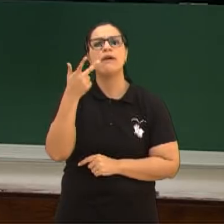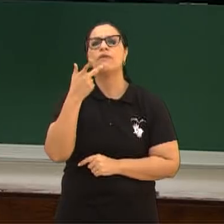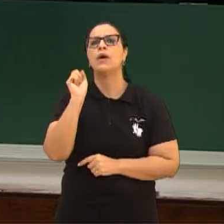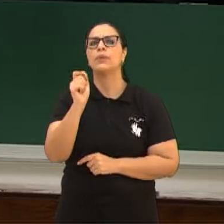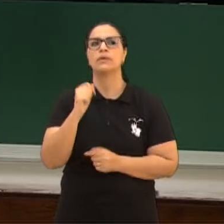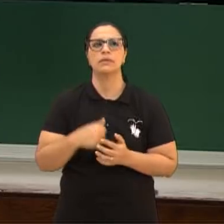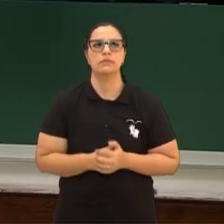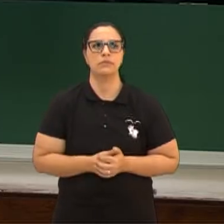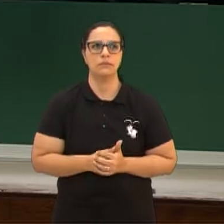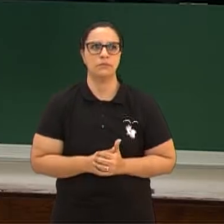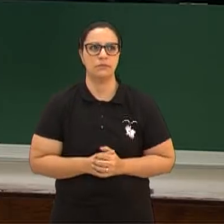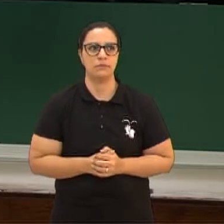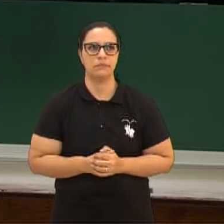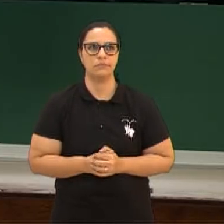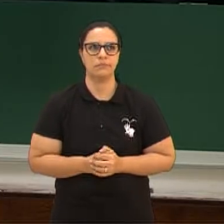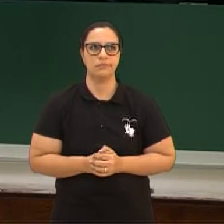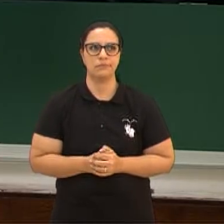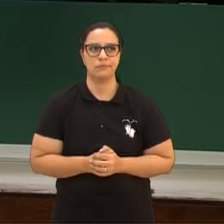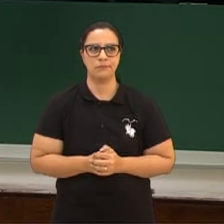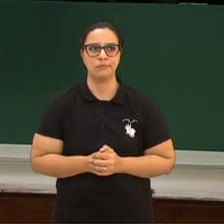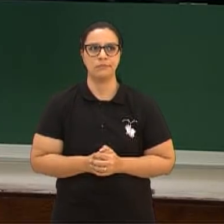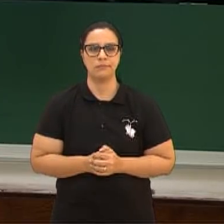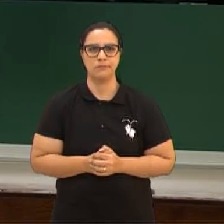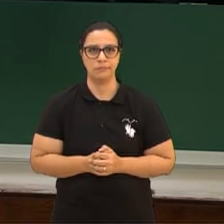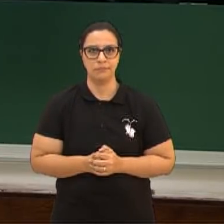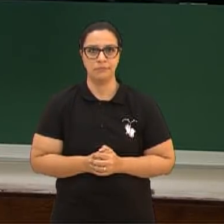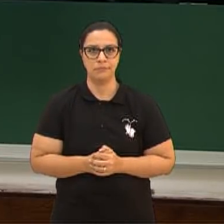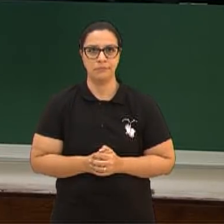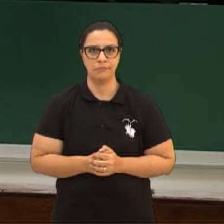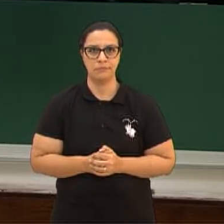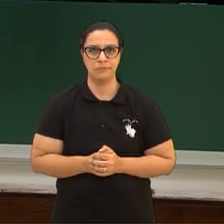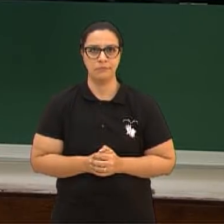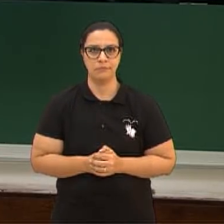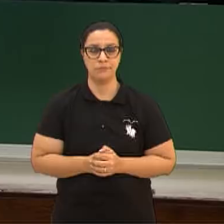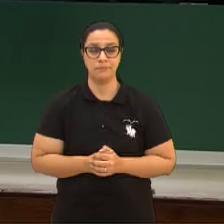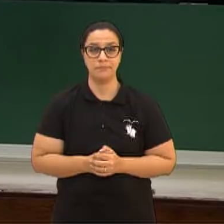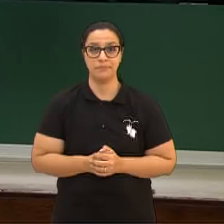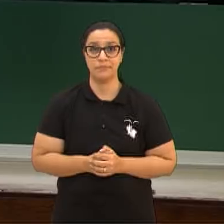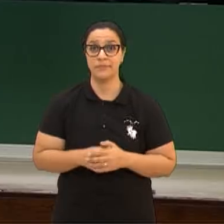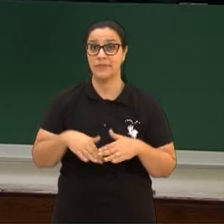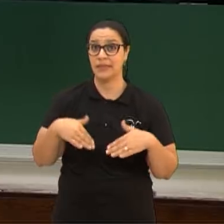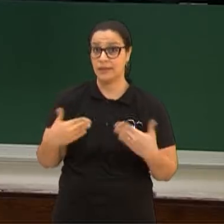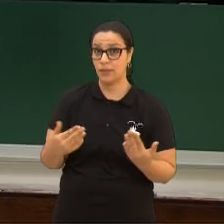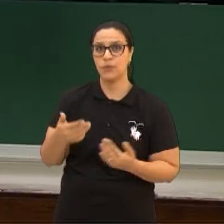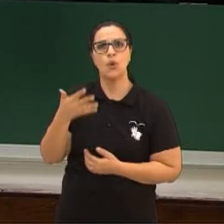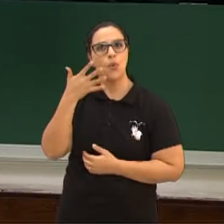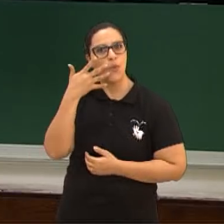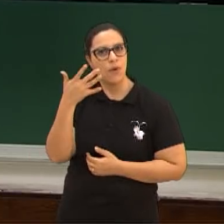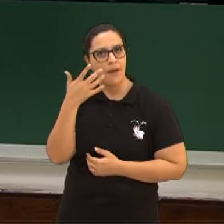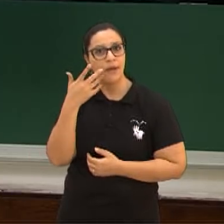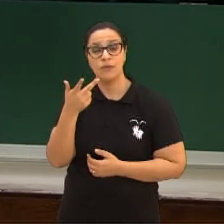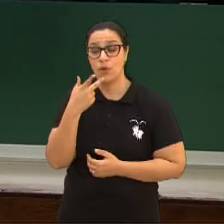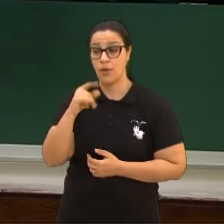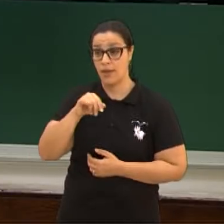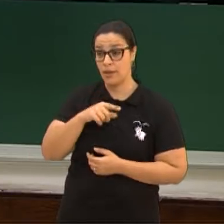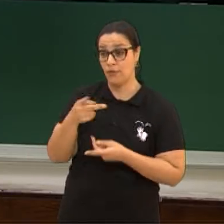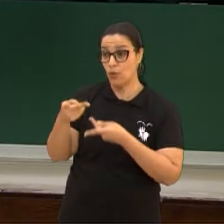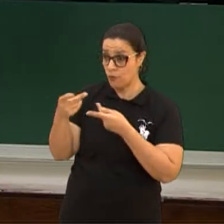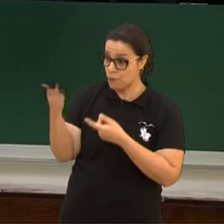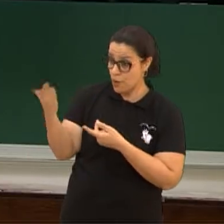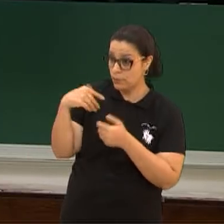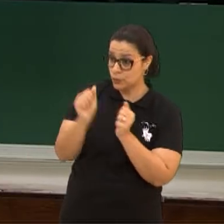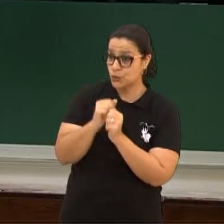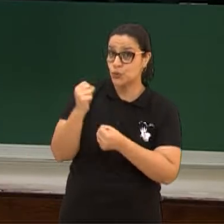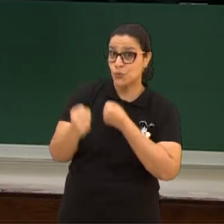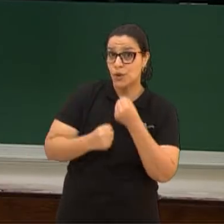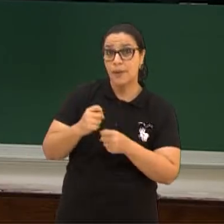final. Now he is doing stand-up comedy. Então, quer dizer, o John convidou ele para eles